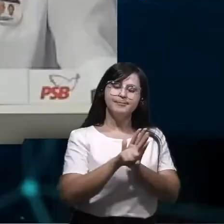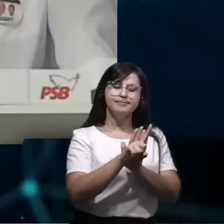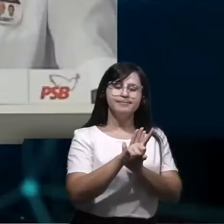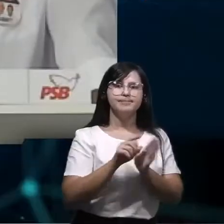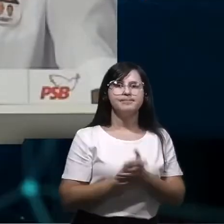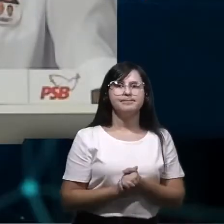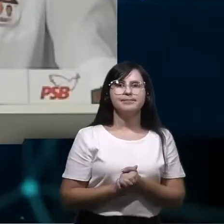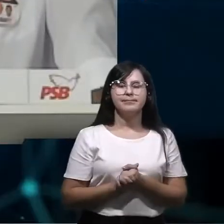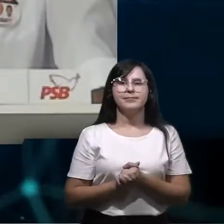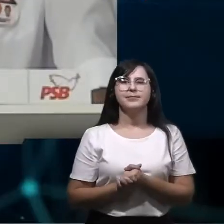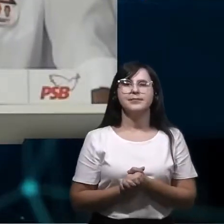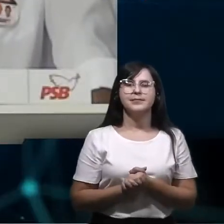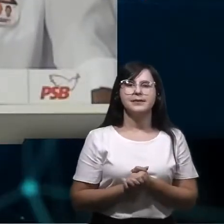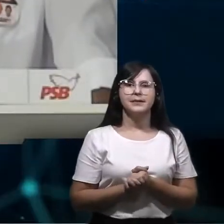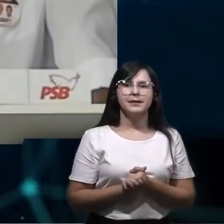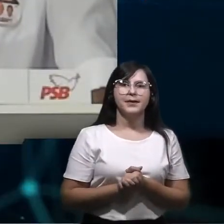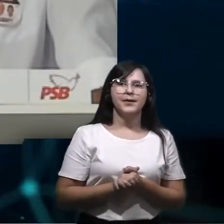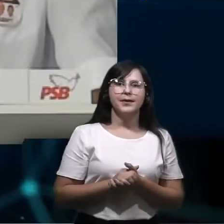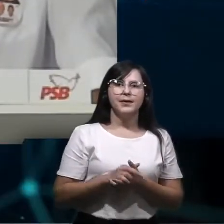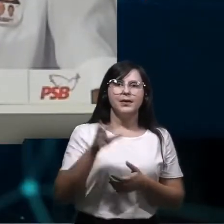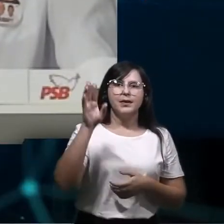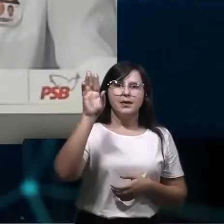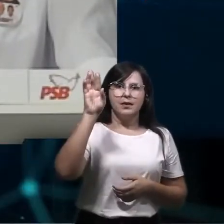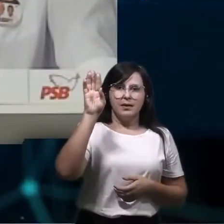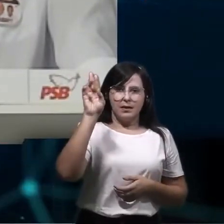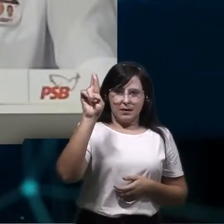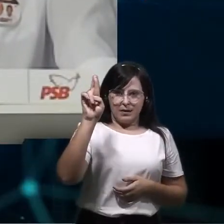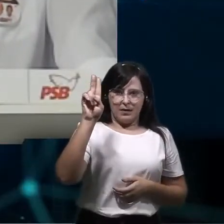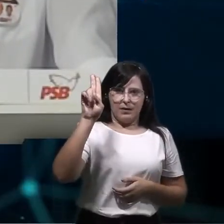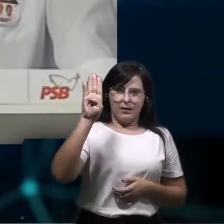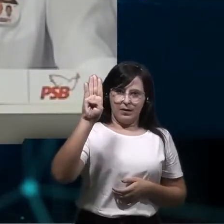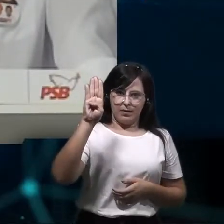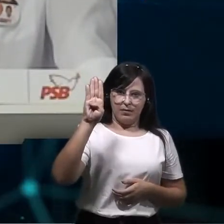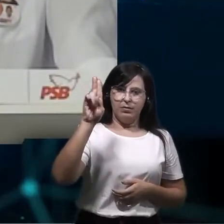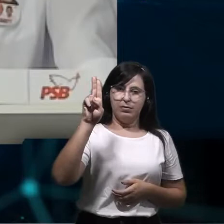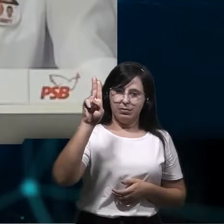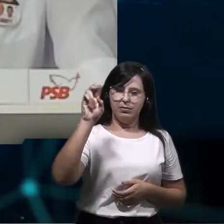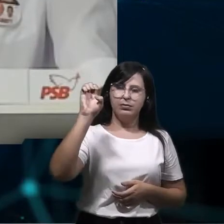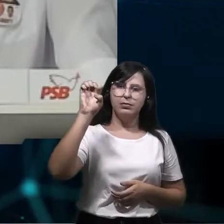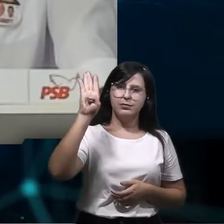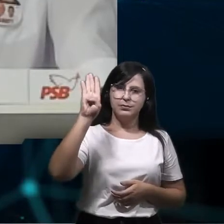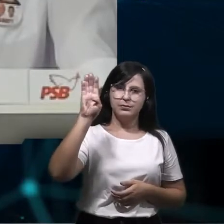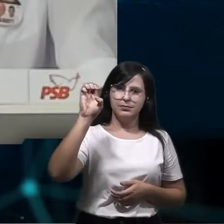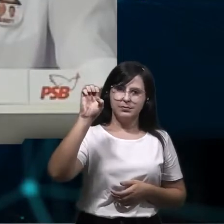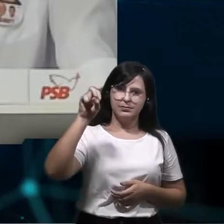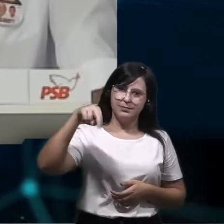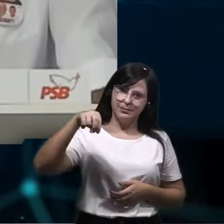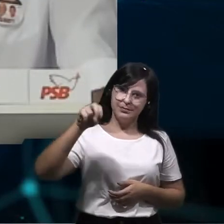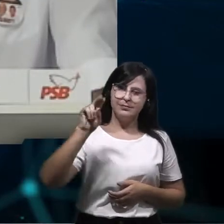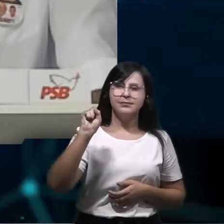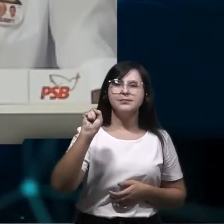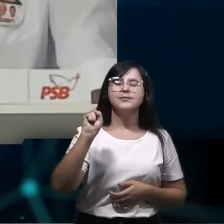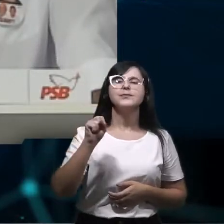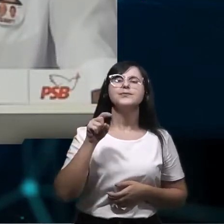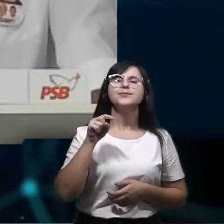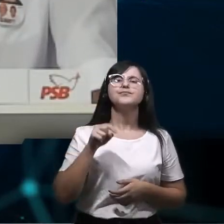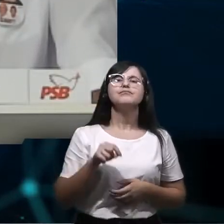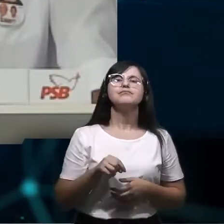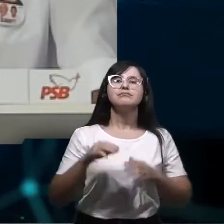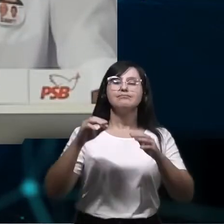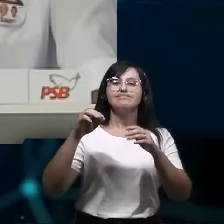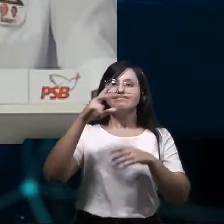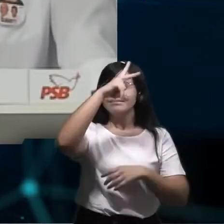pergunta. Senhor Rubem Nunes, sem dúvida nenhuma, a Prefeitura é a maior empresa do nosso